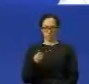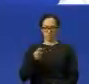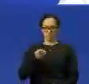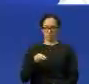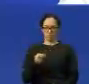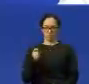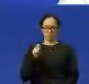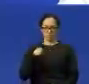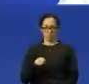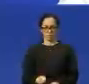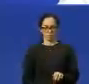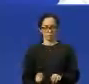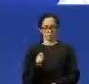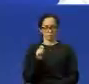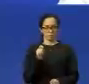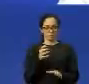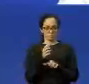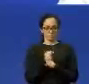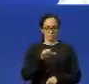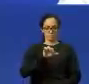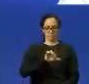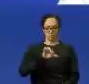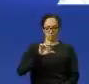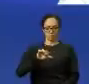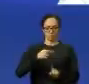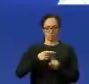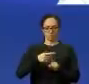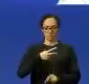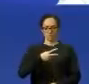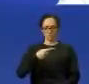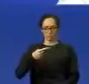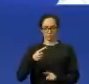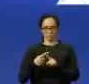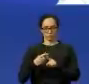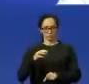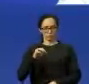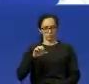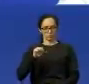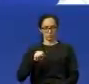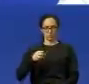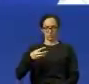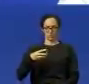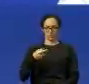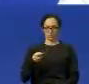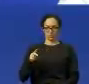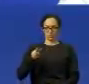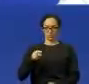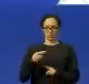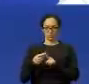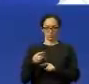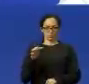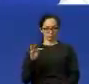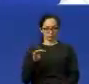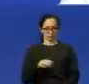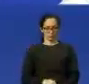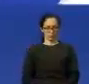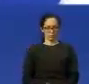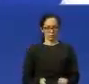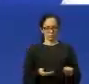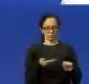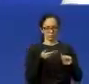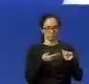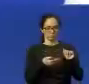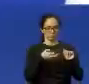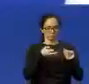Logo, a função P de T é 99 mais 21 vezes cosseno de 3π vezes T. Alternativa A como